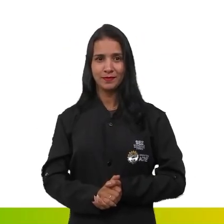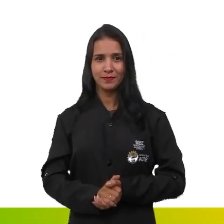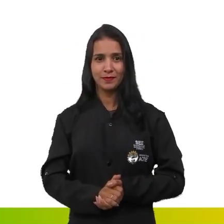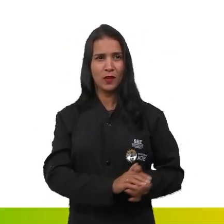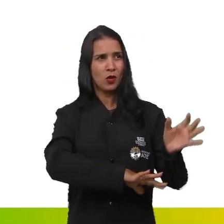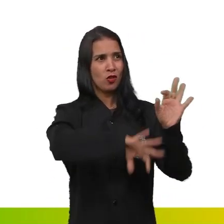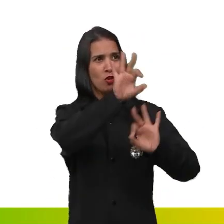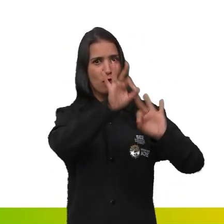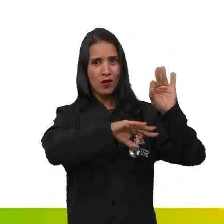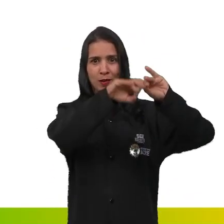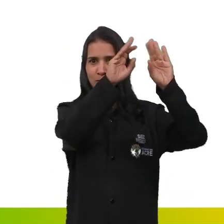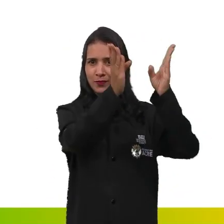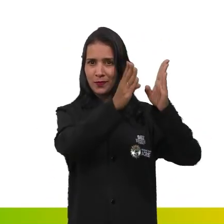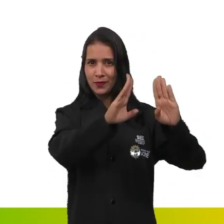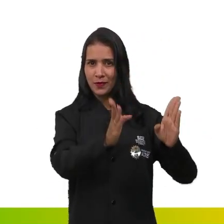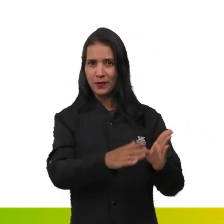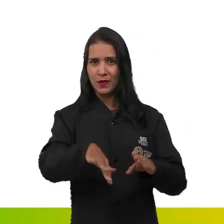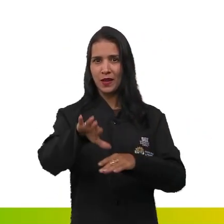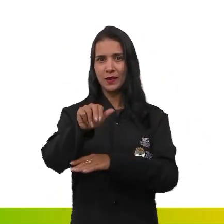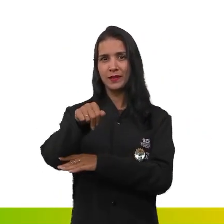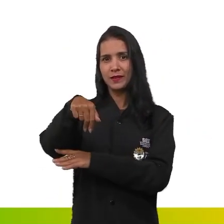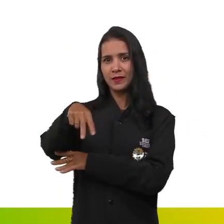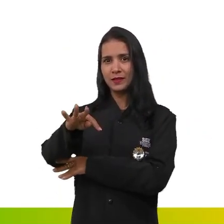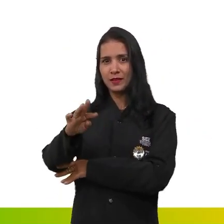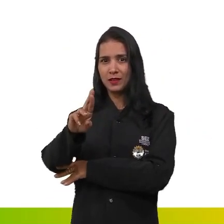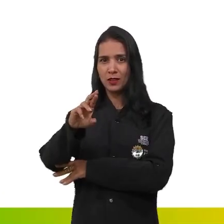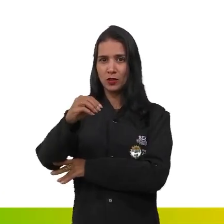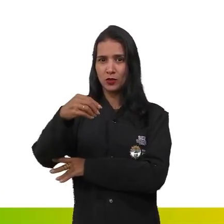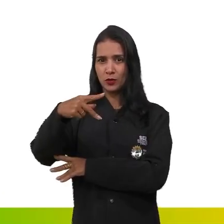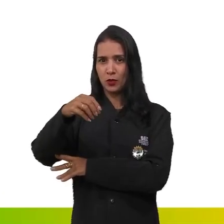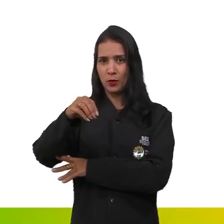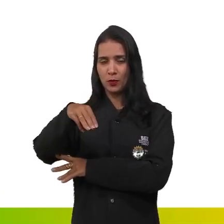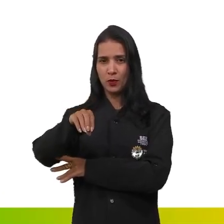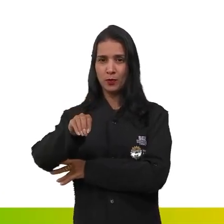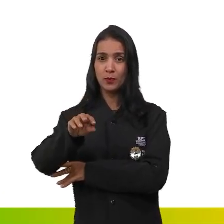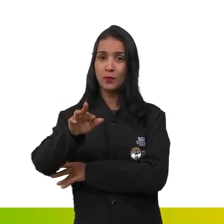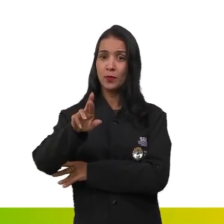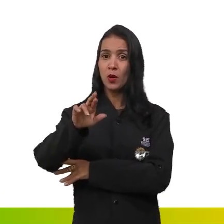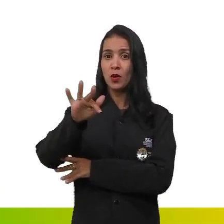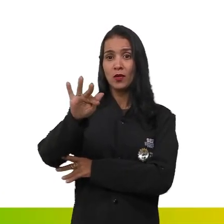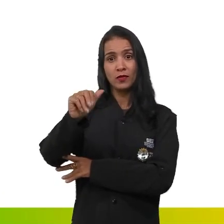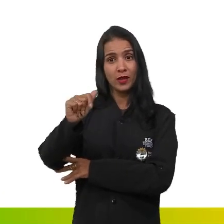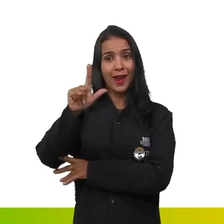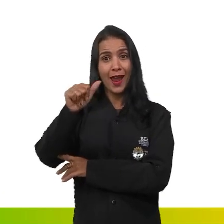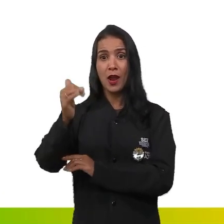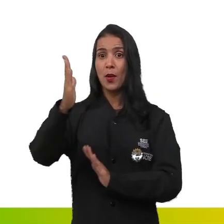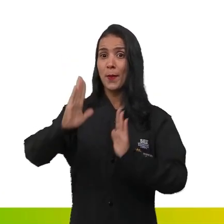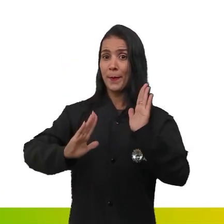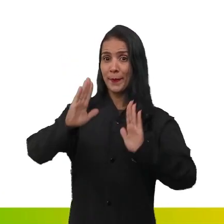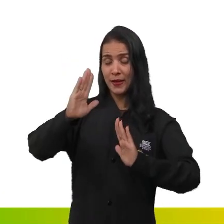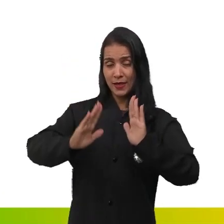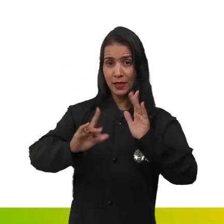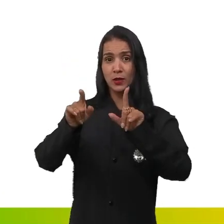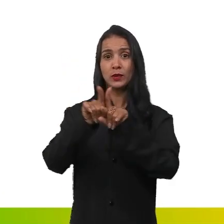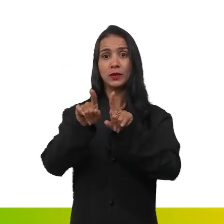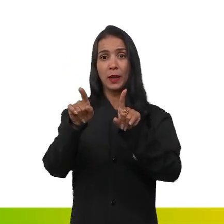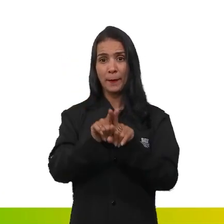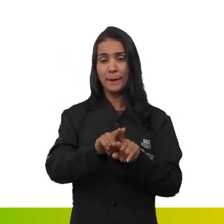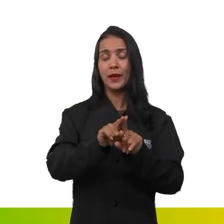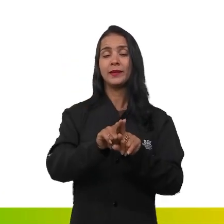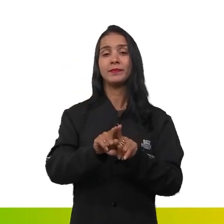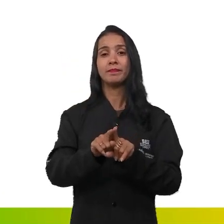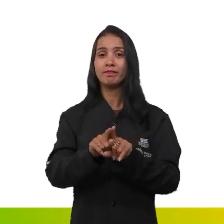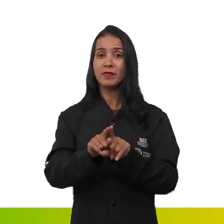é, antropomórfica também é uma característica do período arcaico ao helenístico.